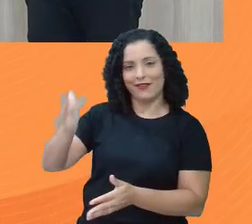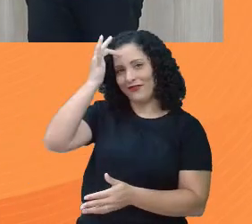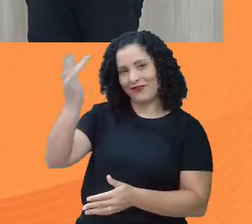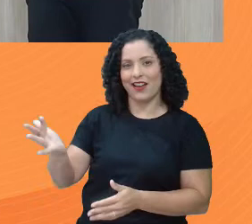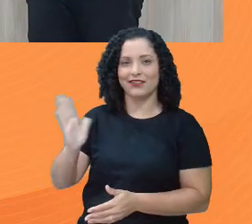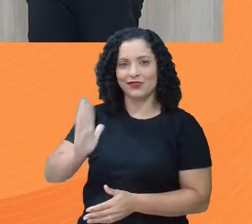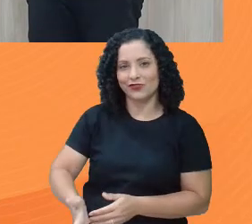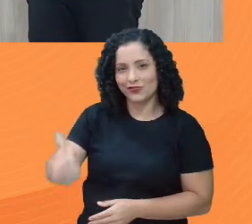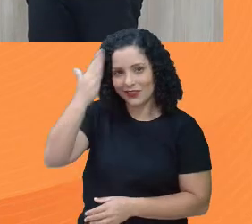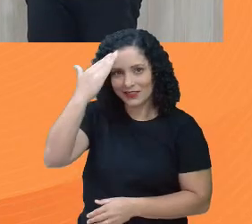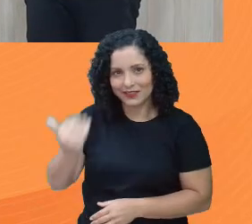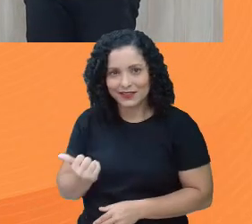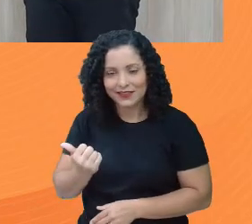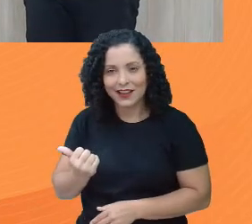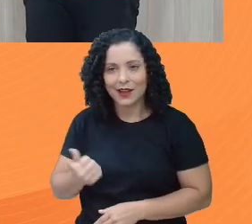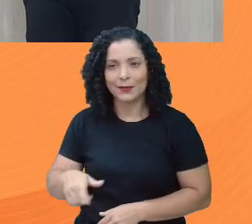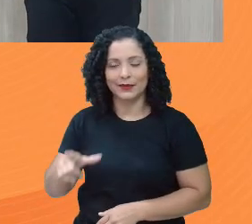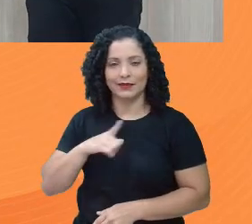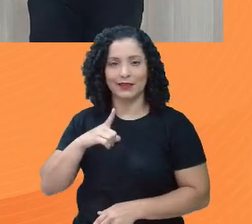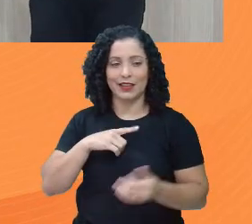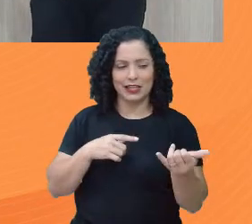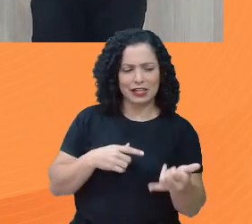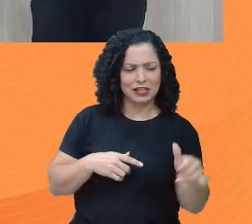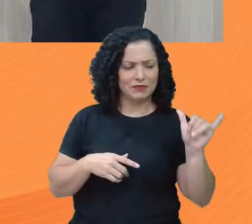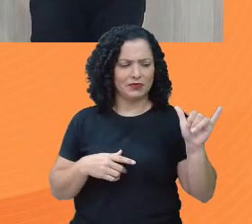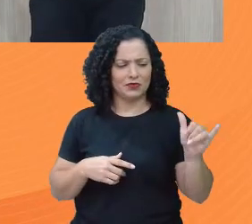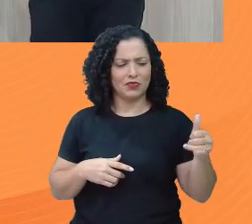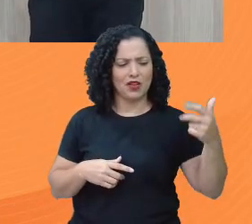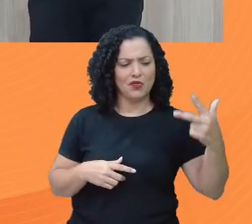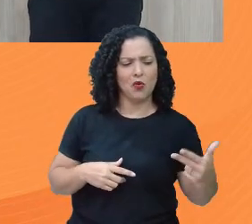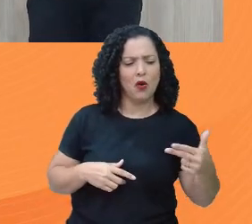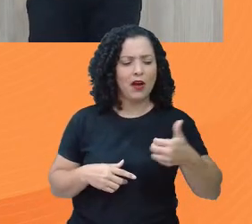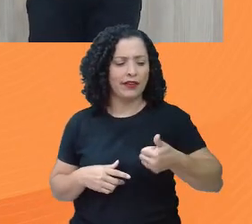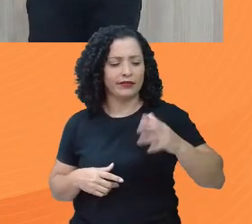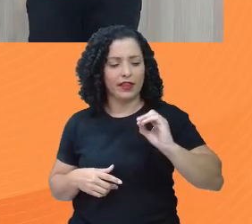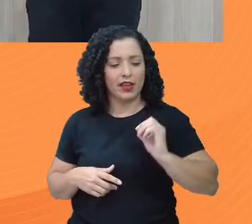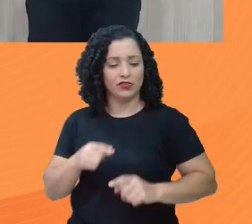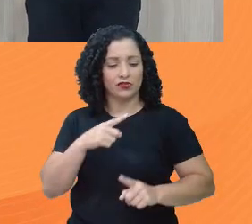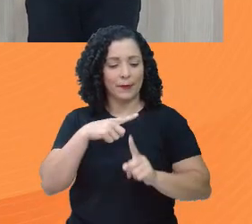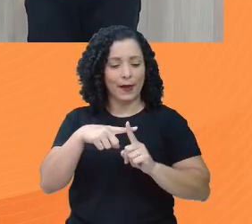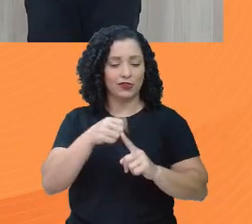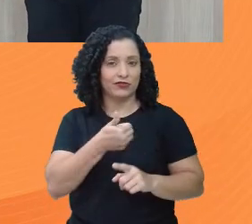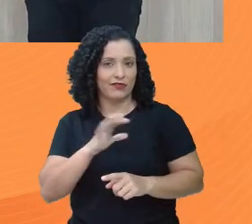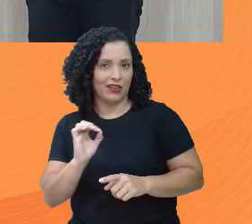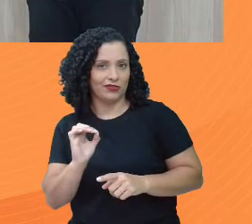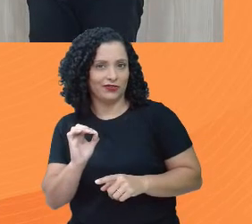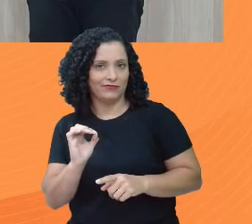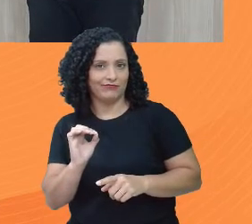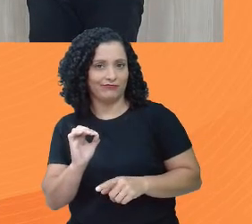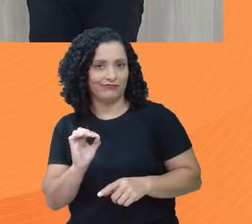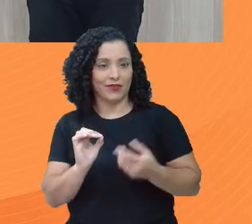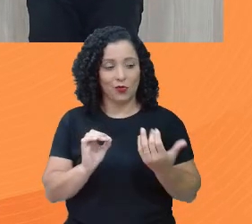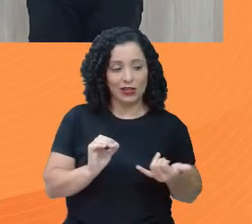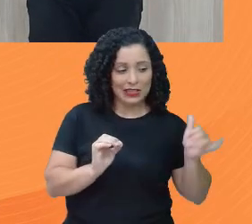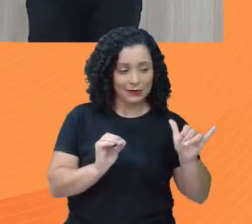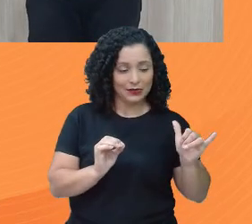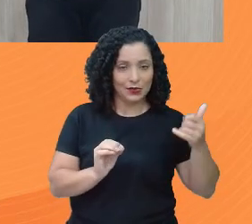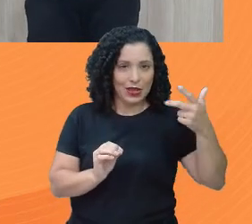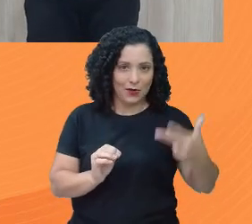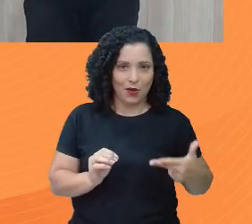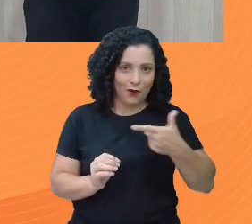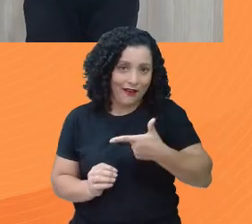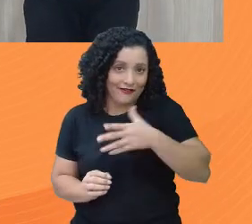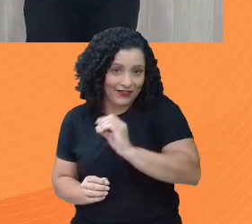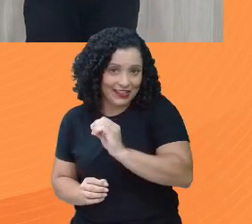né? Eu tenho aí que o valor de y ele é igual a 10 mais 10, logo, y é igual a